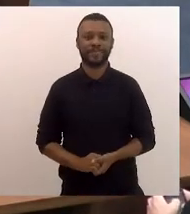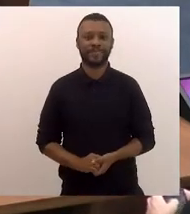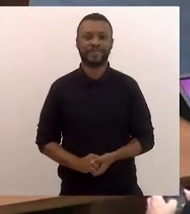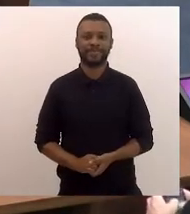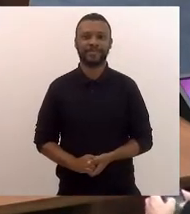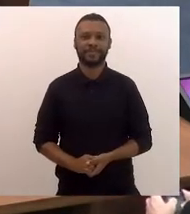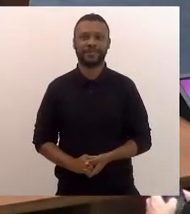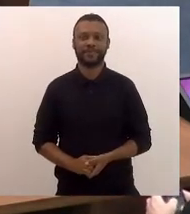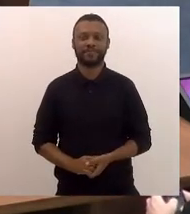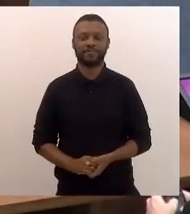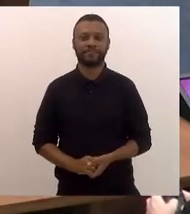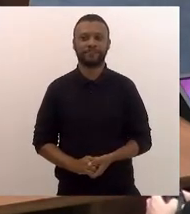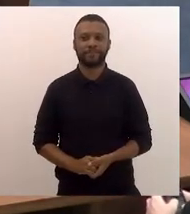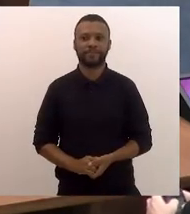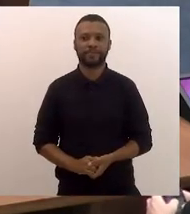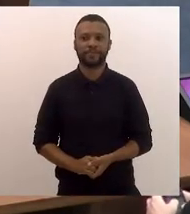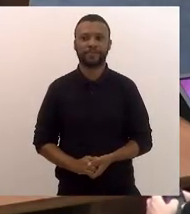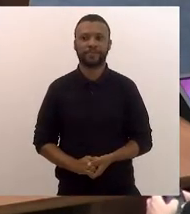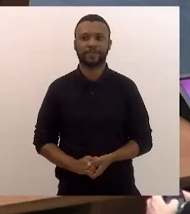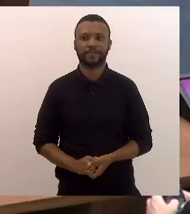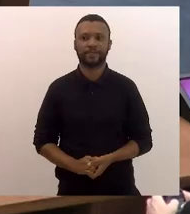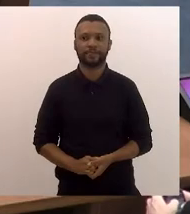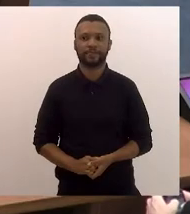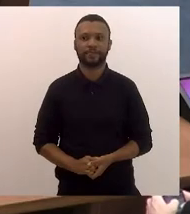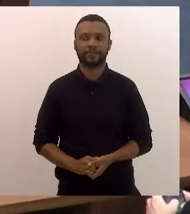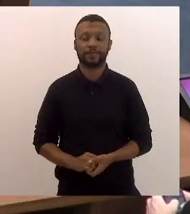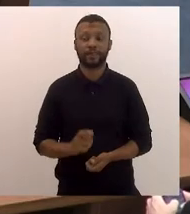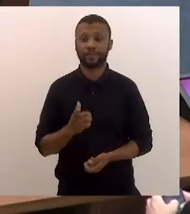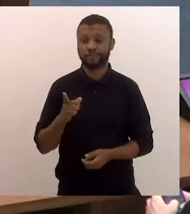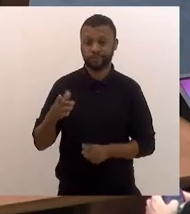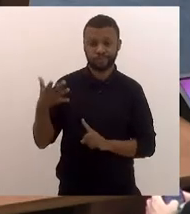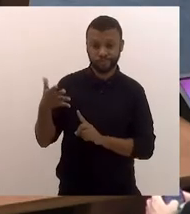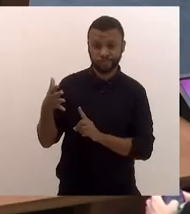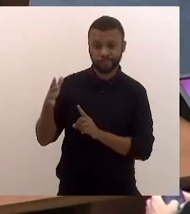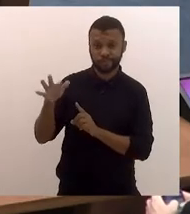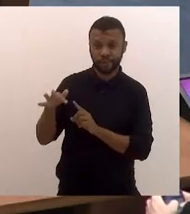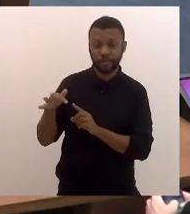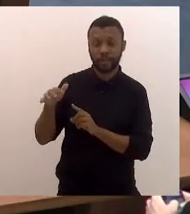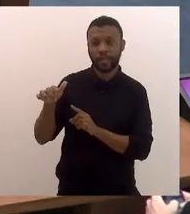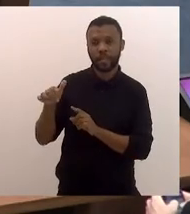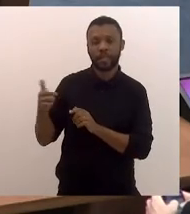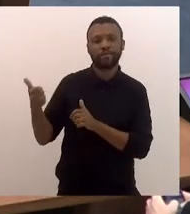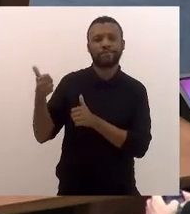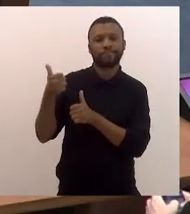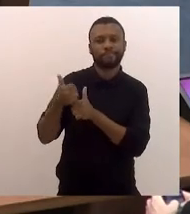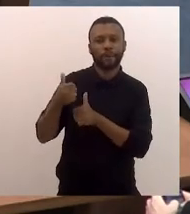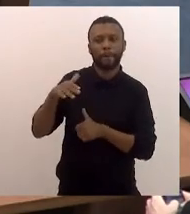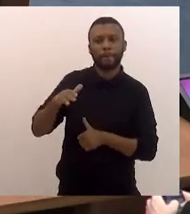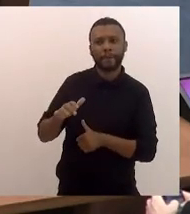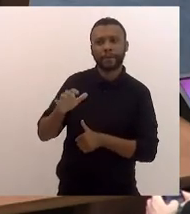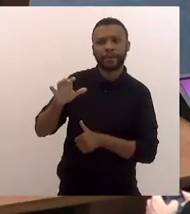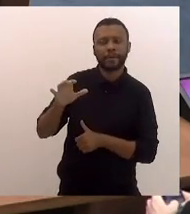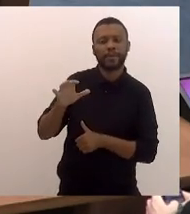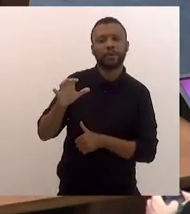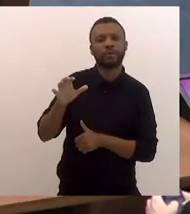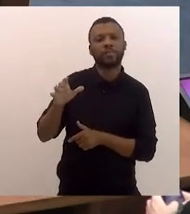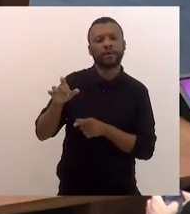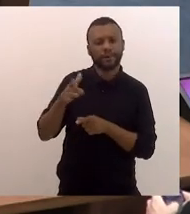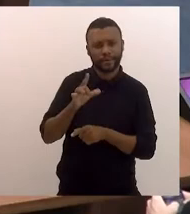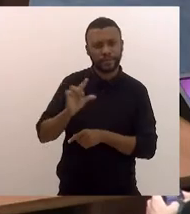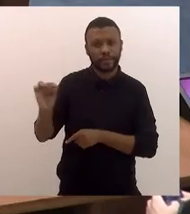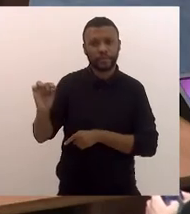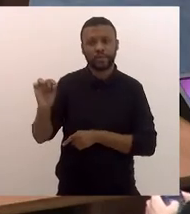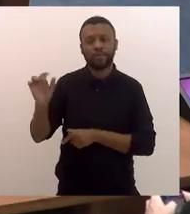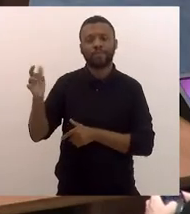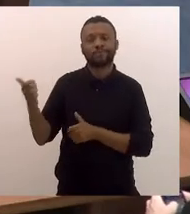o j'avo convido para ficar ocupando a cadeira aqui é deputado que foi do deputado Carlos minc Ao Lado a nossa querida